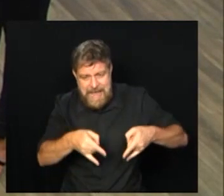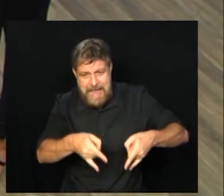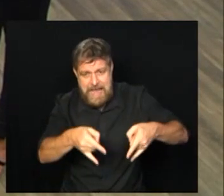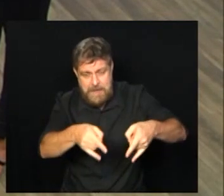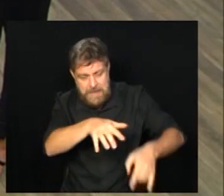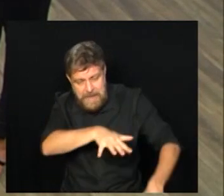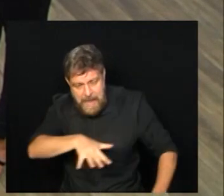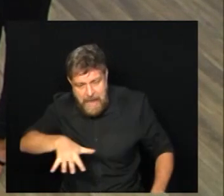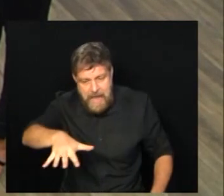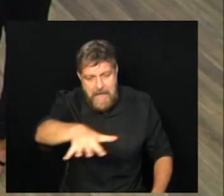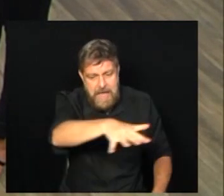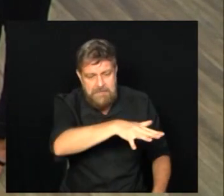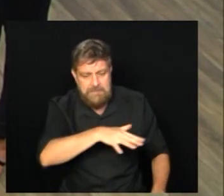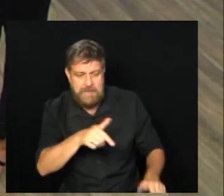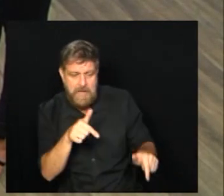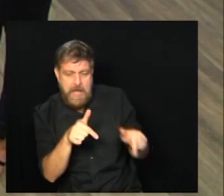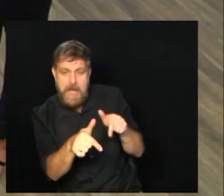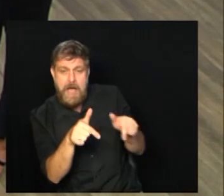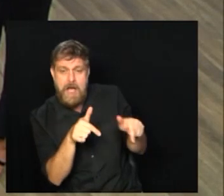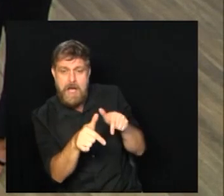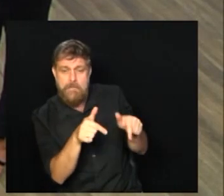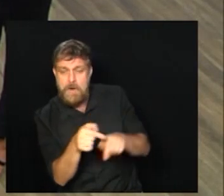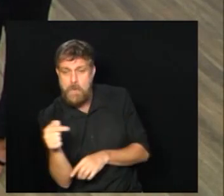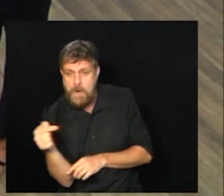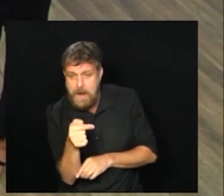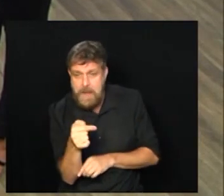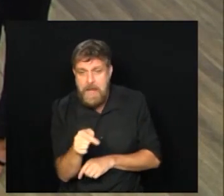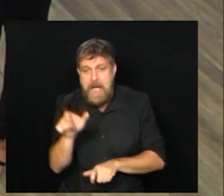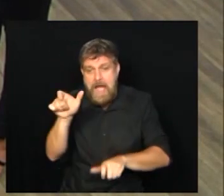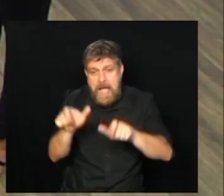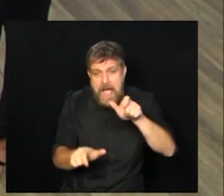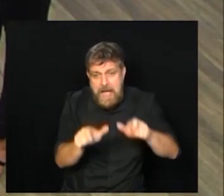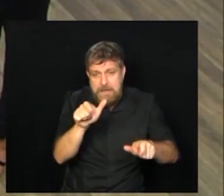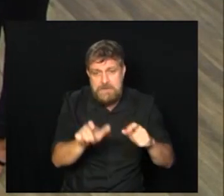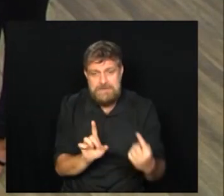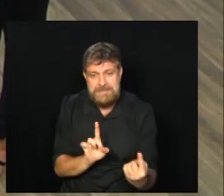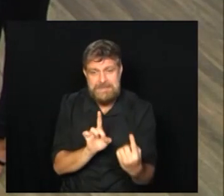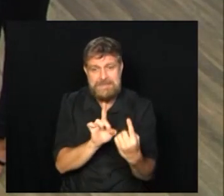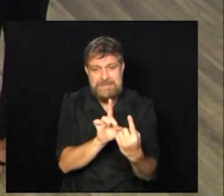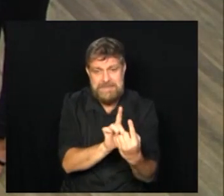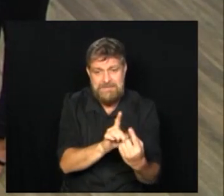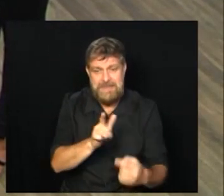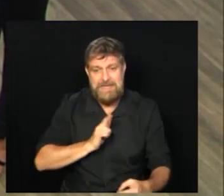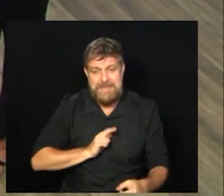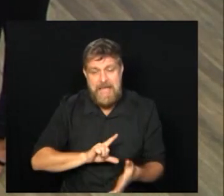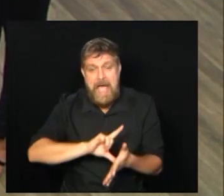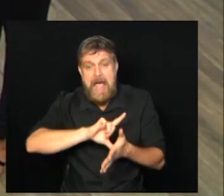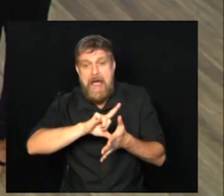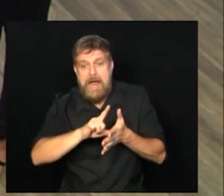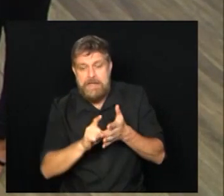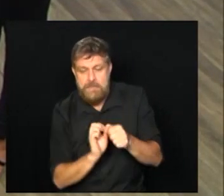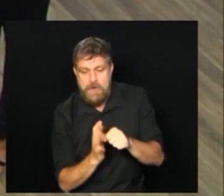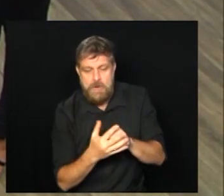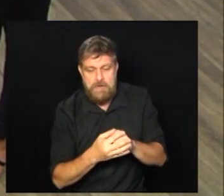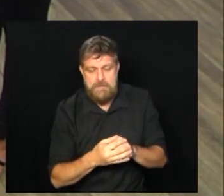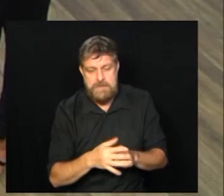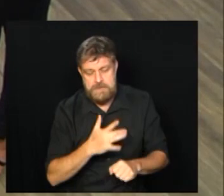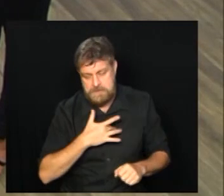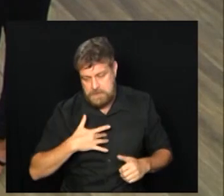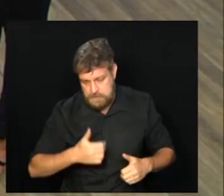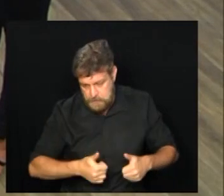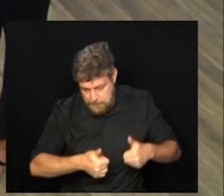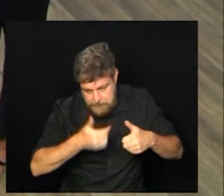ala lá vai ser trabalhada para que as pessoas sejam atendidas com sequelas pós-Covid. Tá. Vai ser um centro